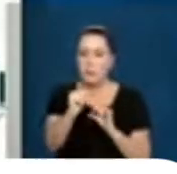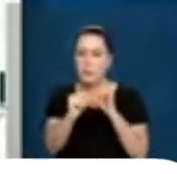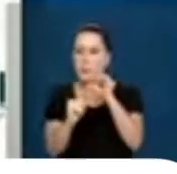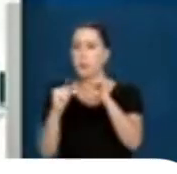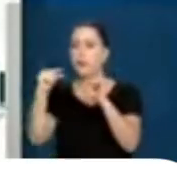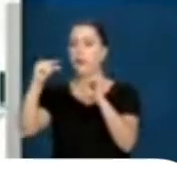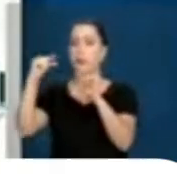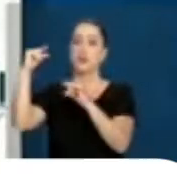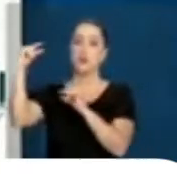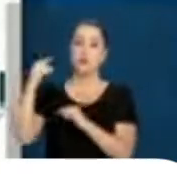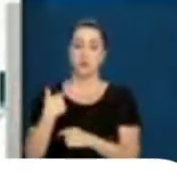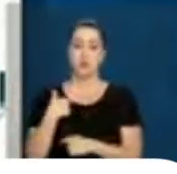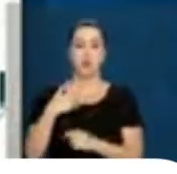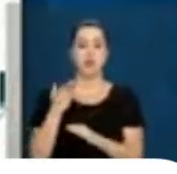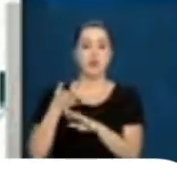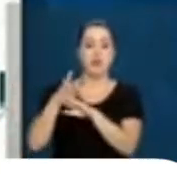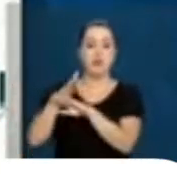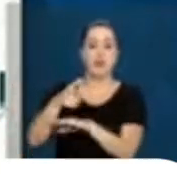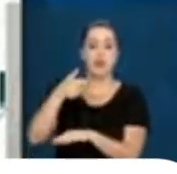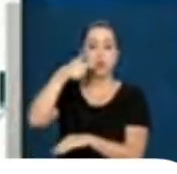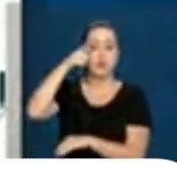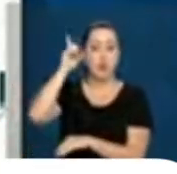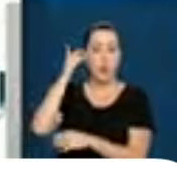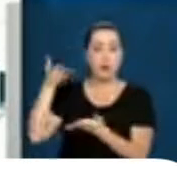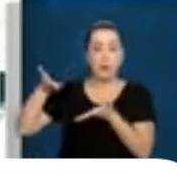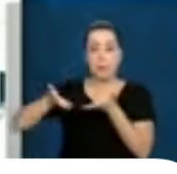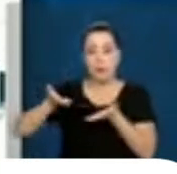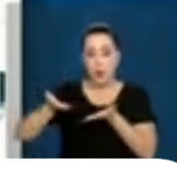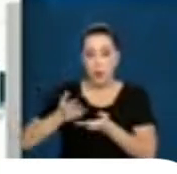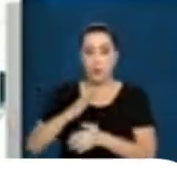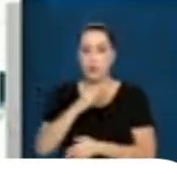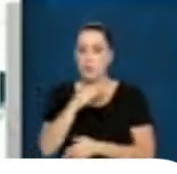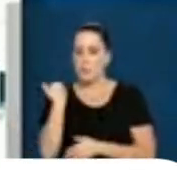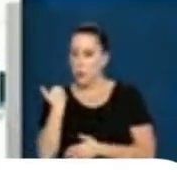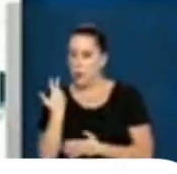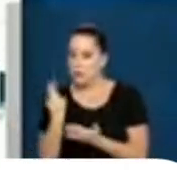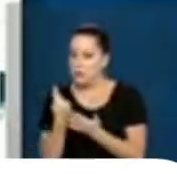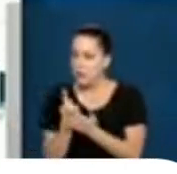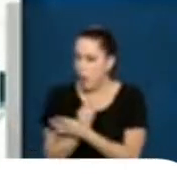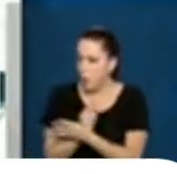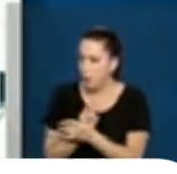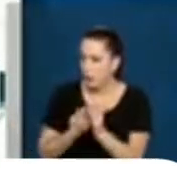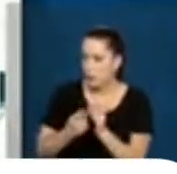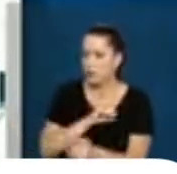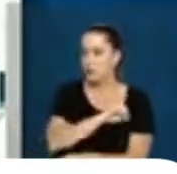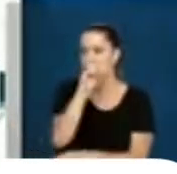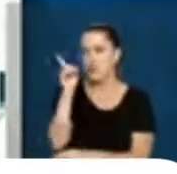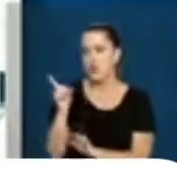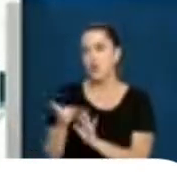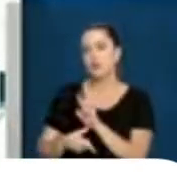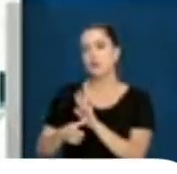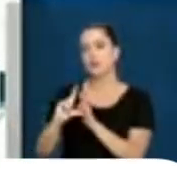os óbitos que entraram de ontem para hoje, ou seja, óbitos que ocorreram em dias